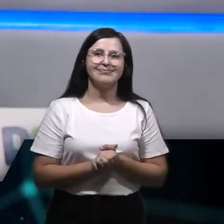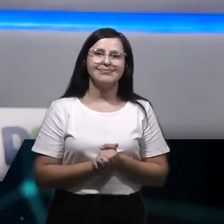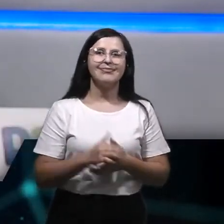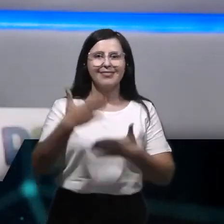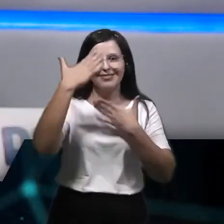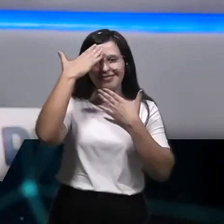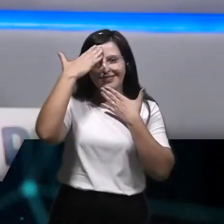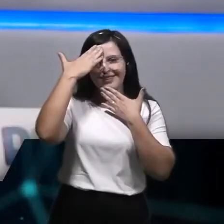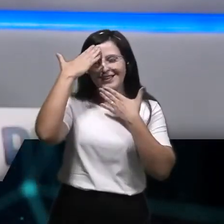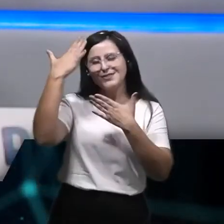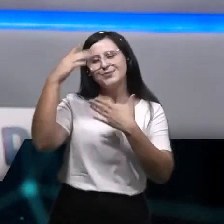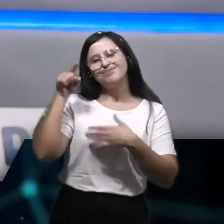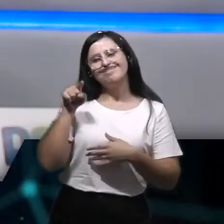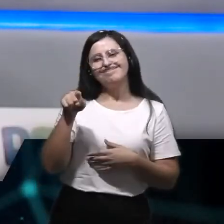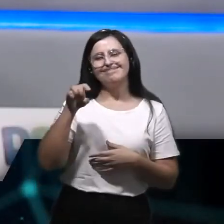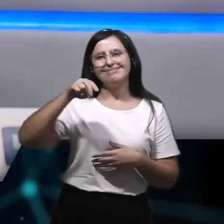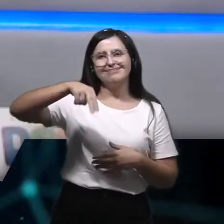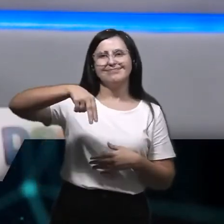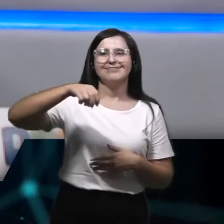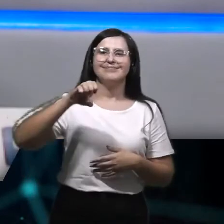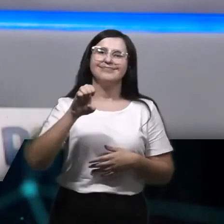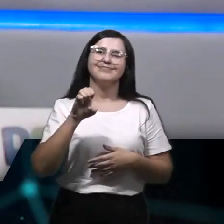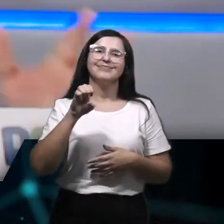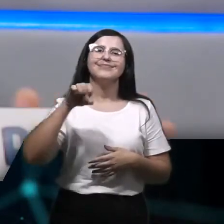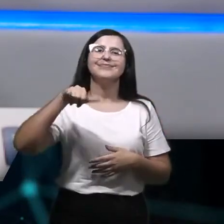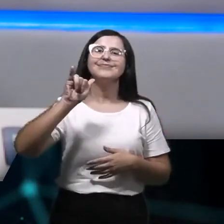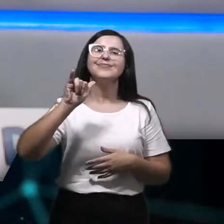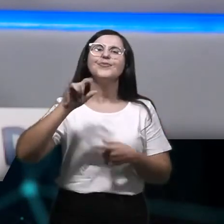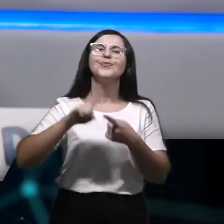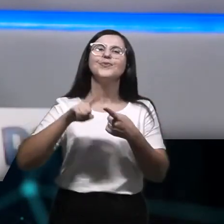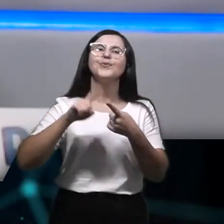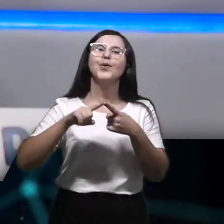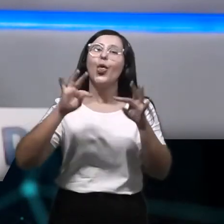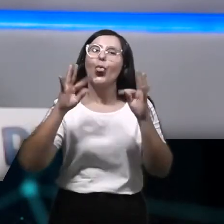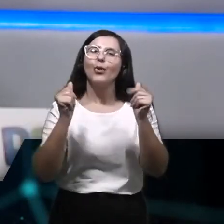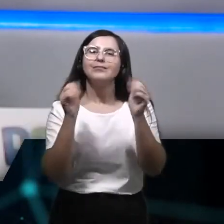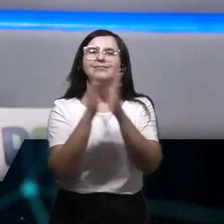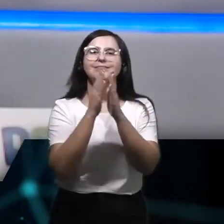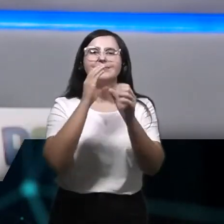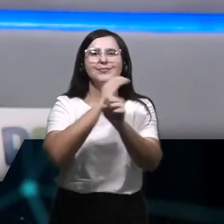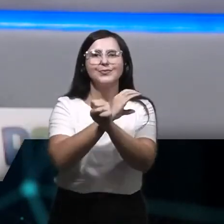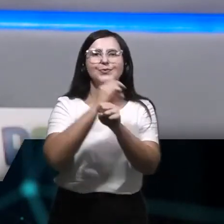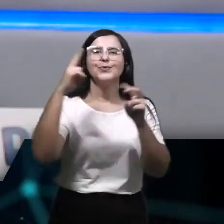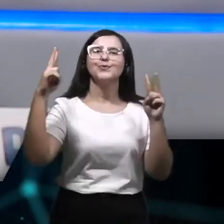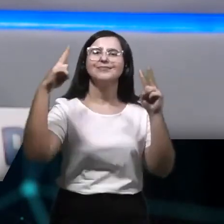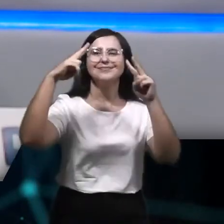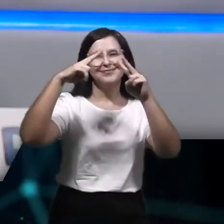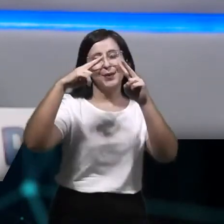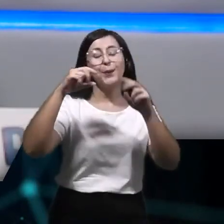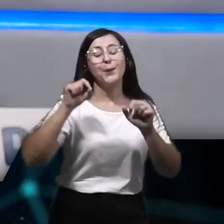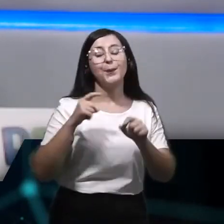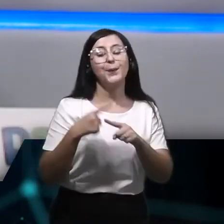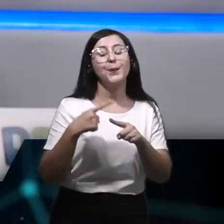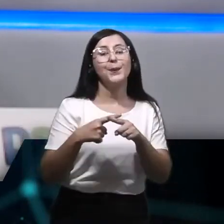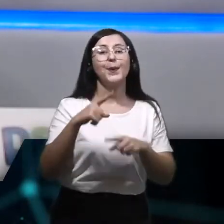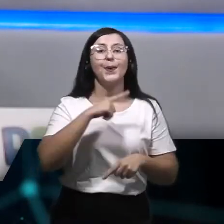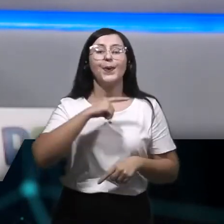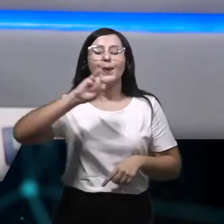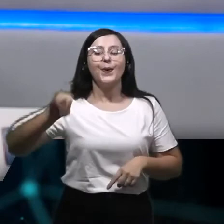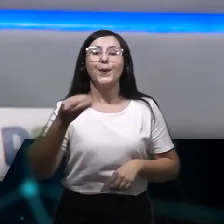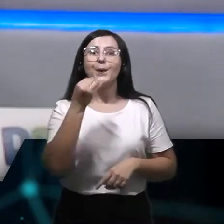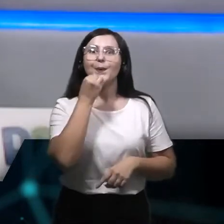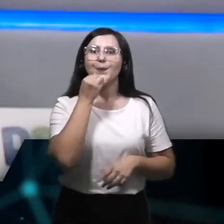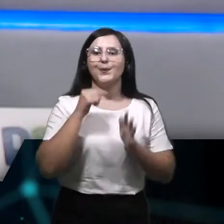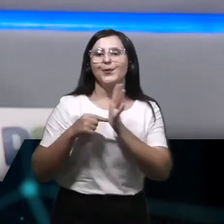Eu quero agradecer a você, Ney. Eu quero agradecer a todos do Santa Cruz Online pela oportunidade em que tive de vir apresentar o meu